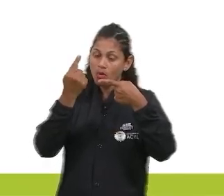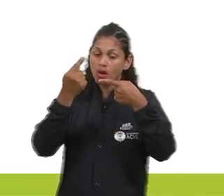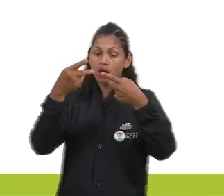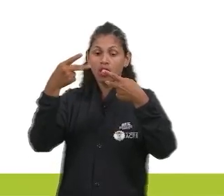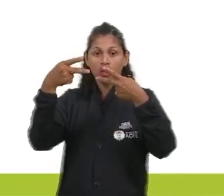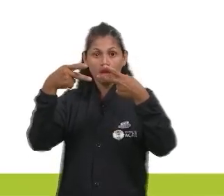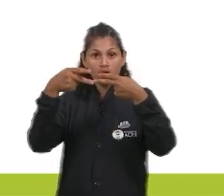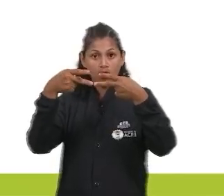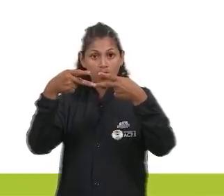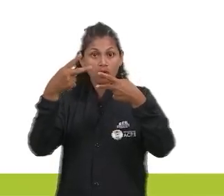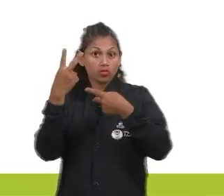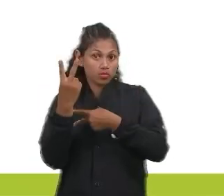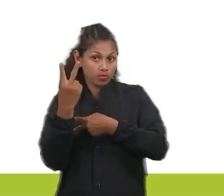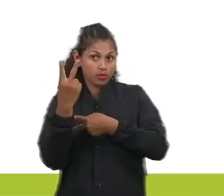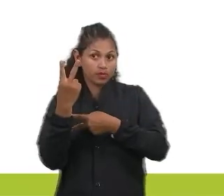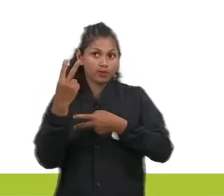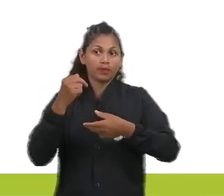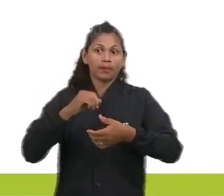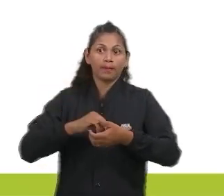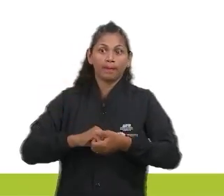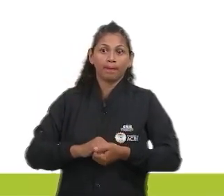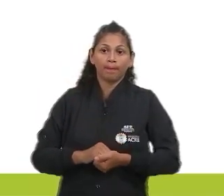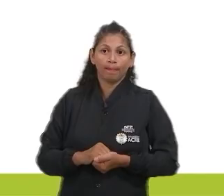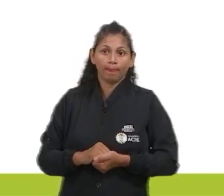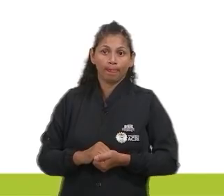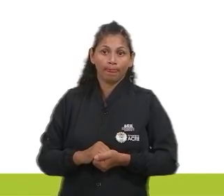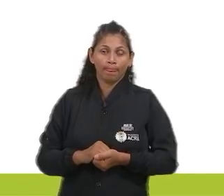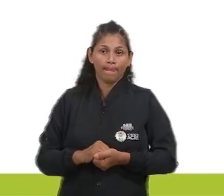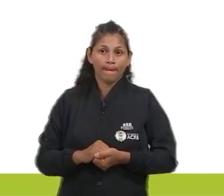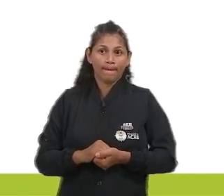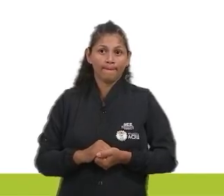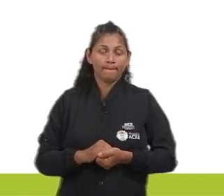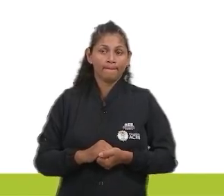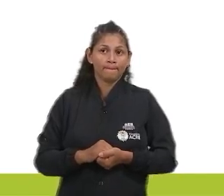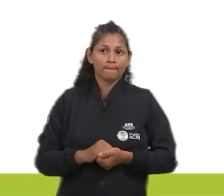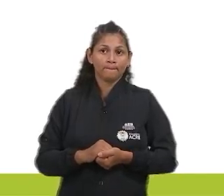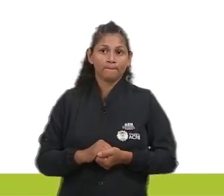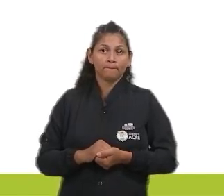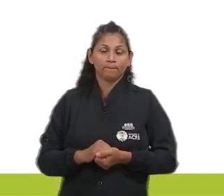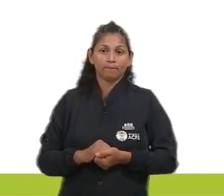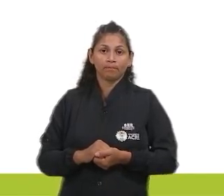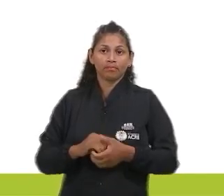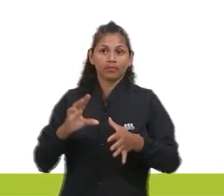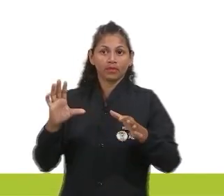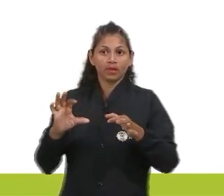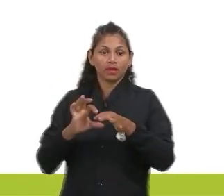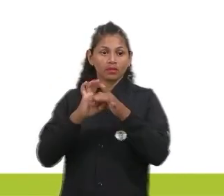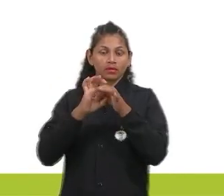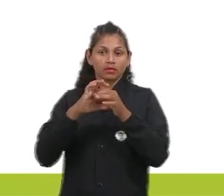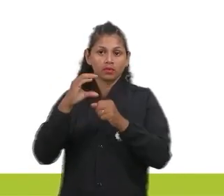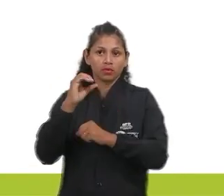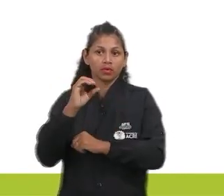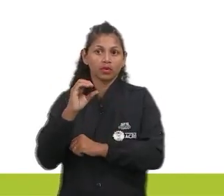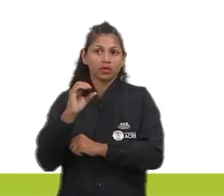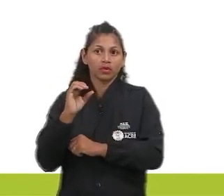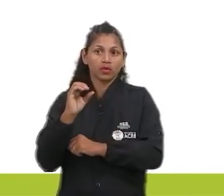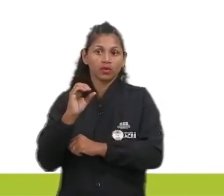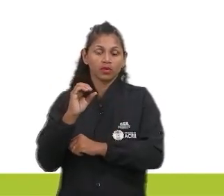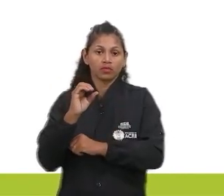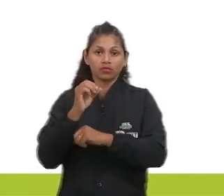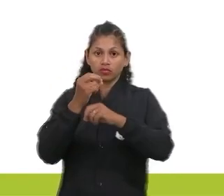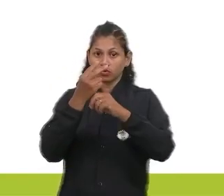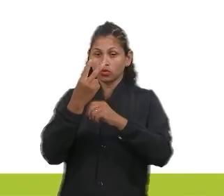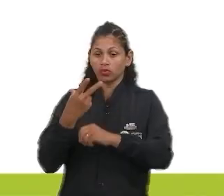tenho a hidroxila ligado ao carbono que está fazendo exatamente uma ligação